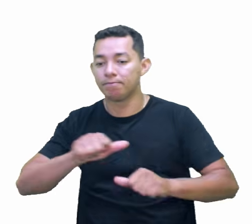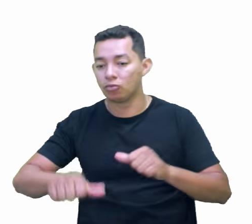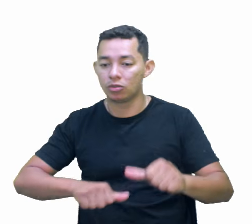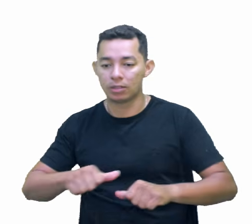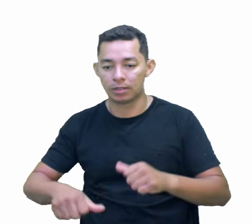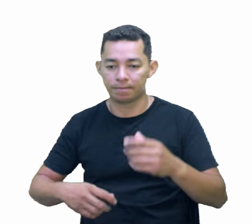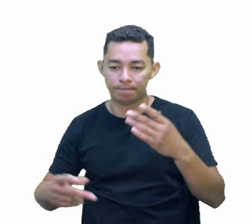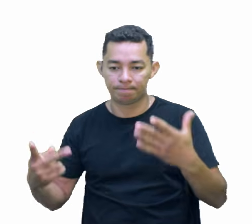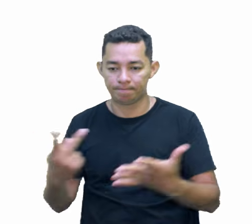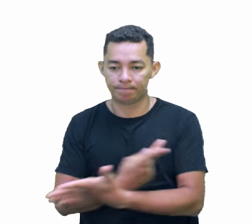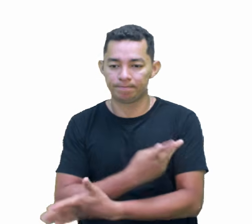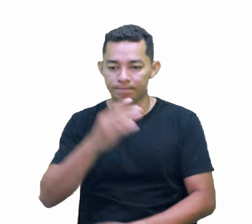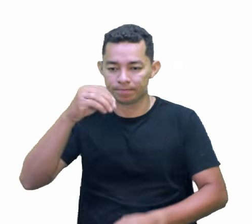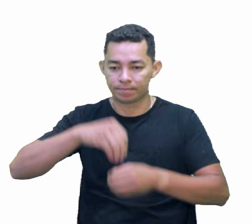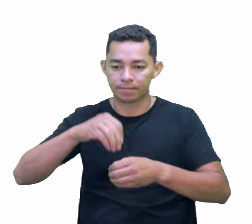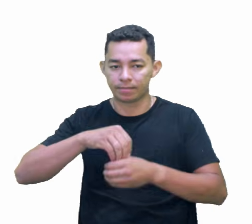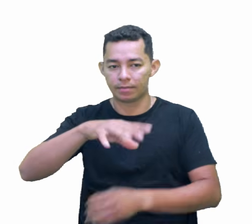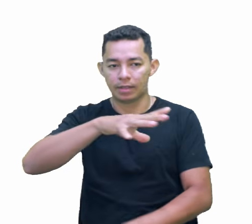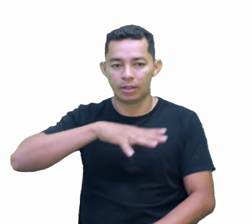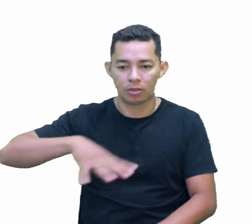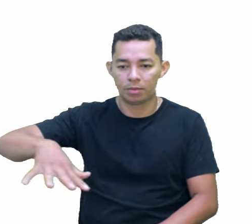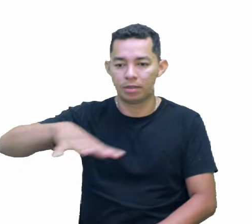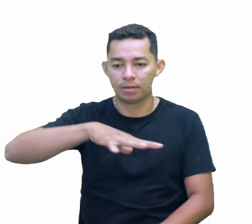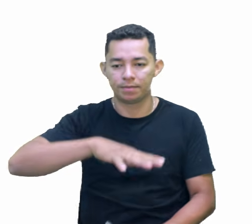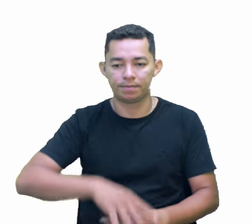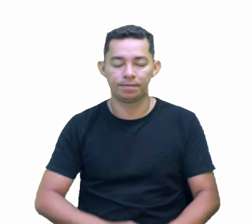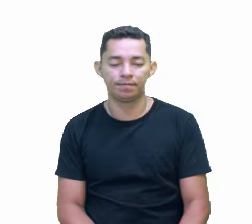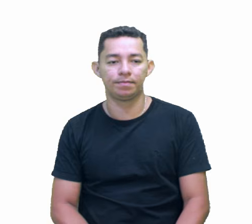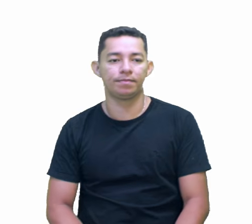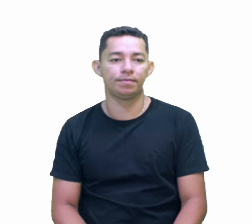mudanças nesse ambiente, tá bom?